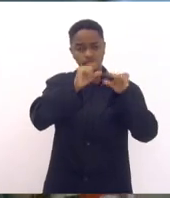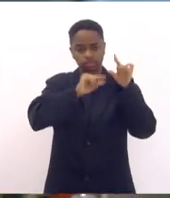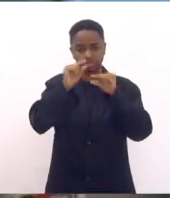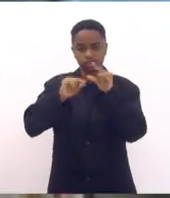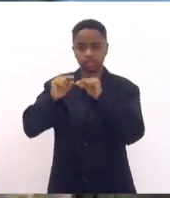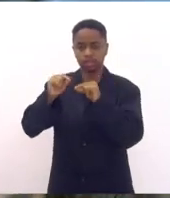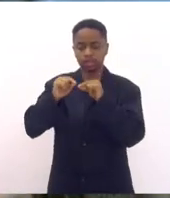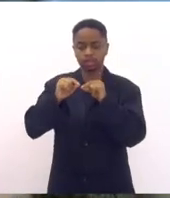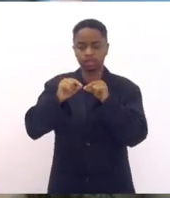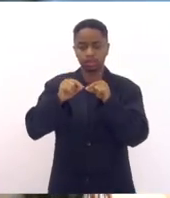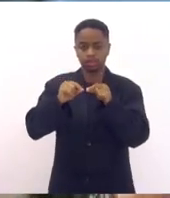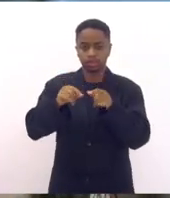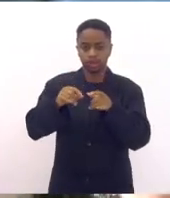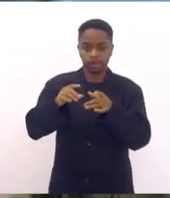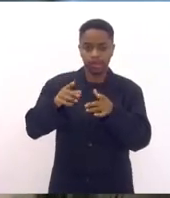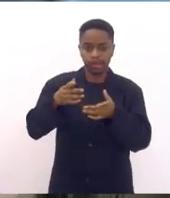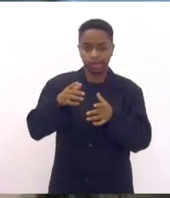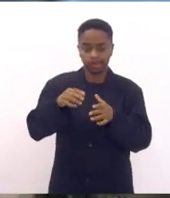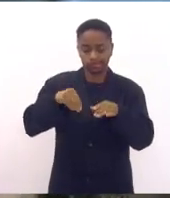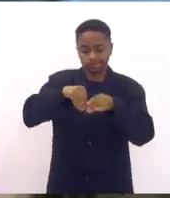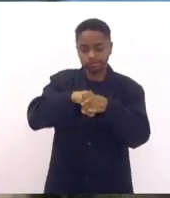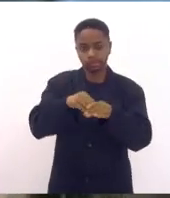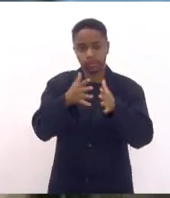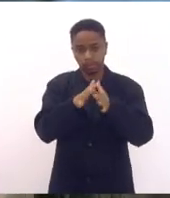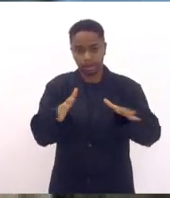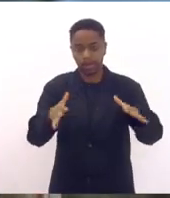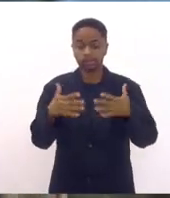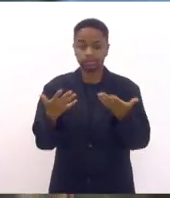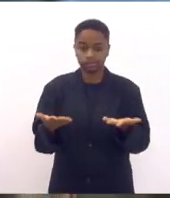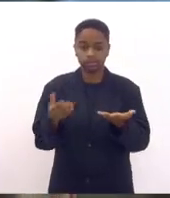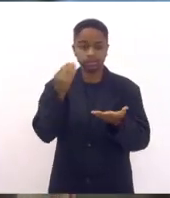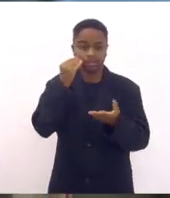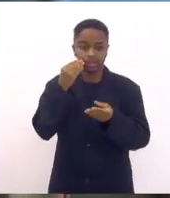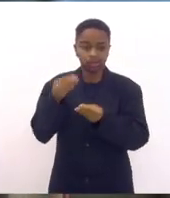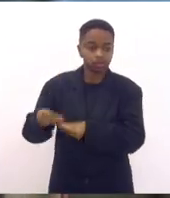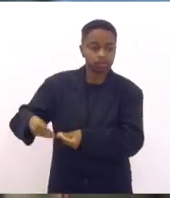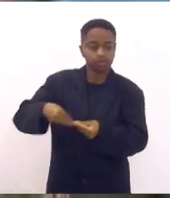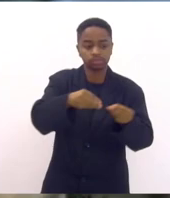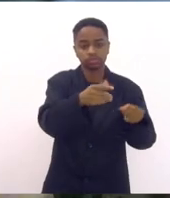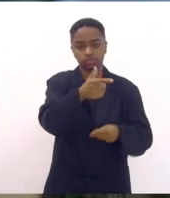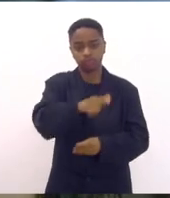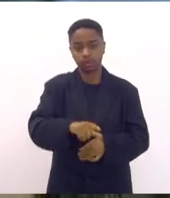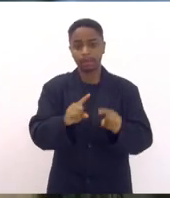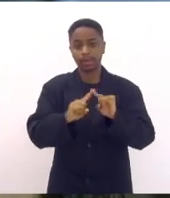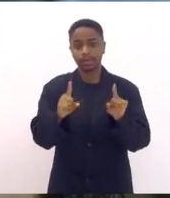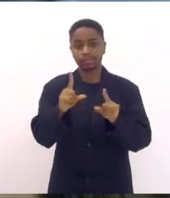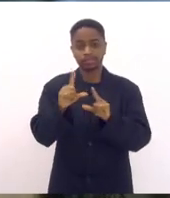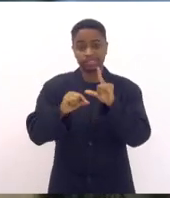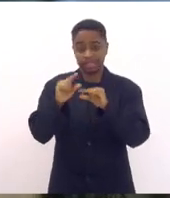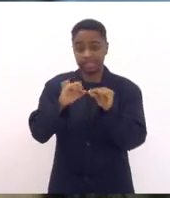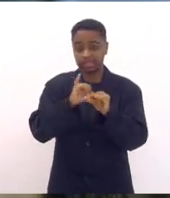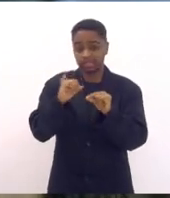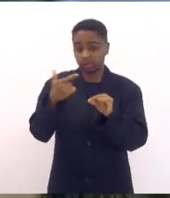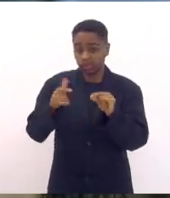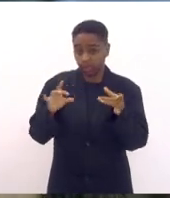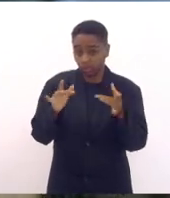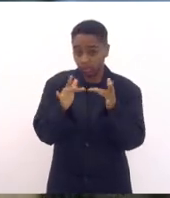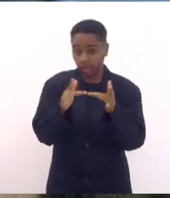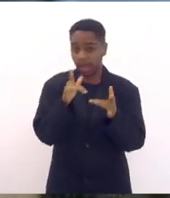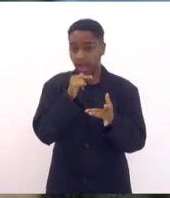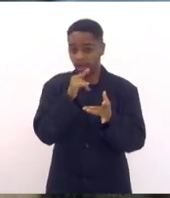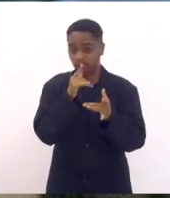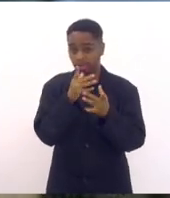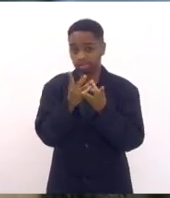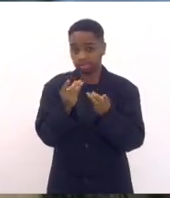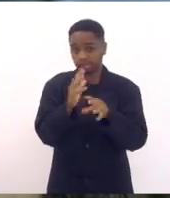mar que pela maré foram trazidos à beira da praia e elas vão morrer fora da da água né então